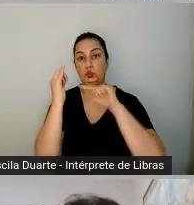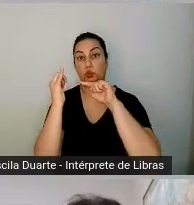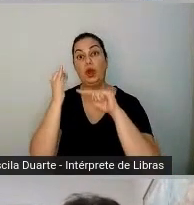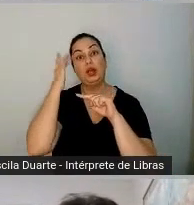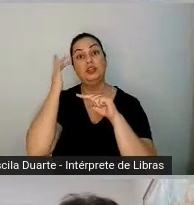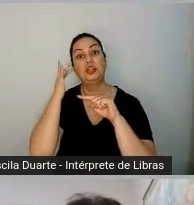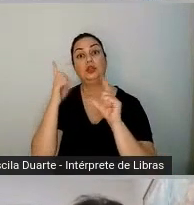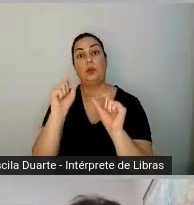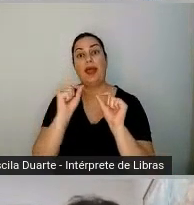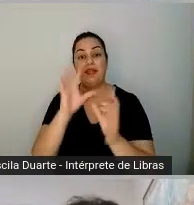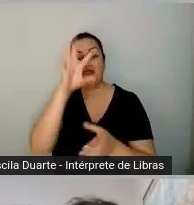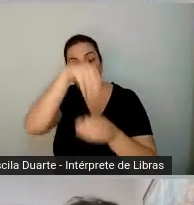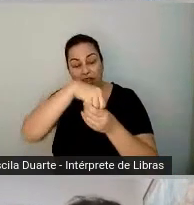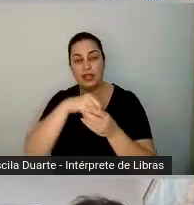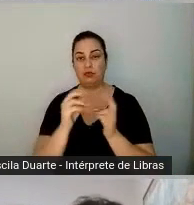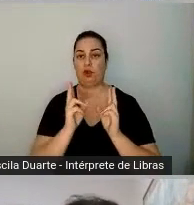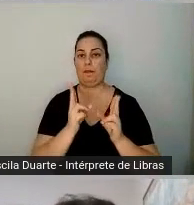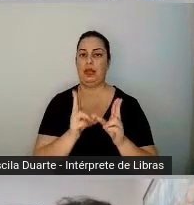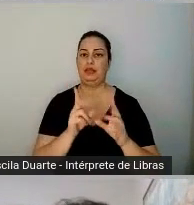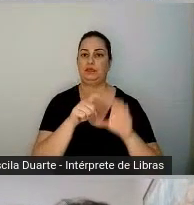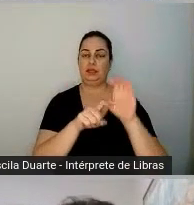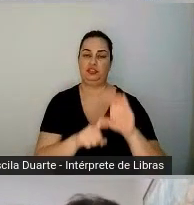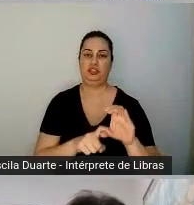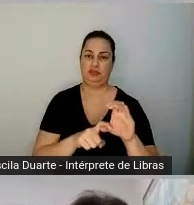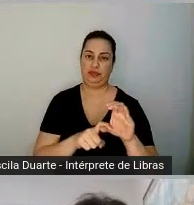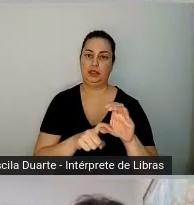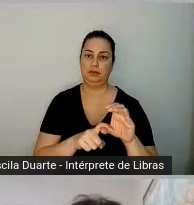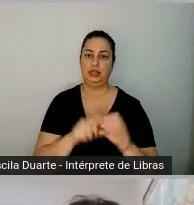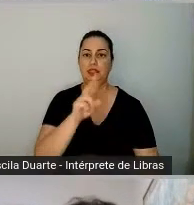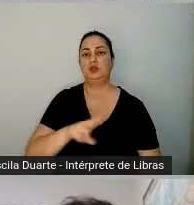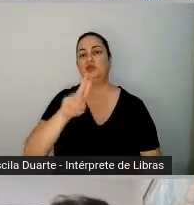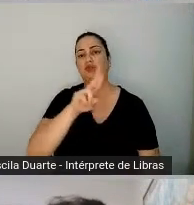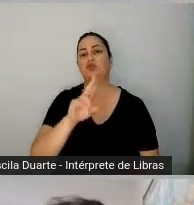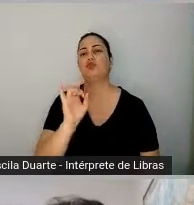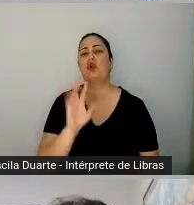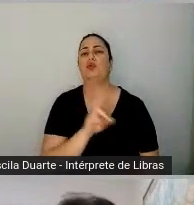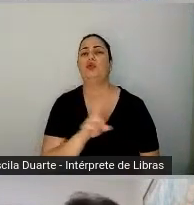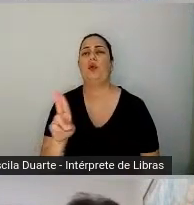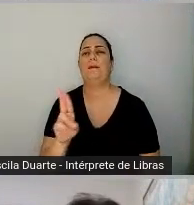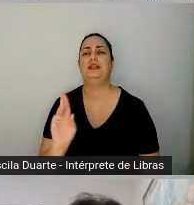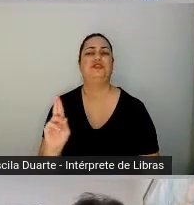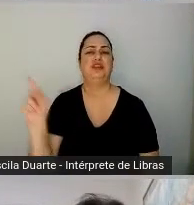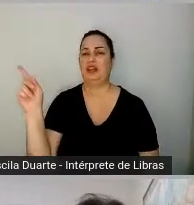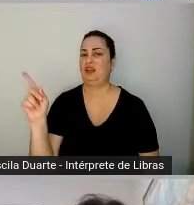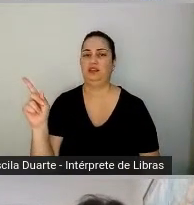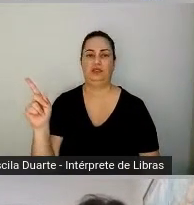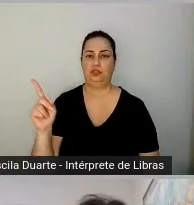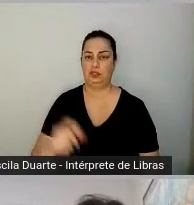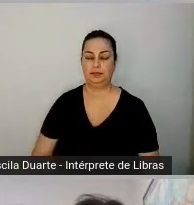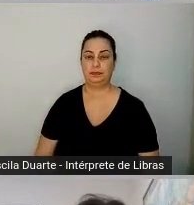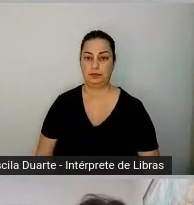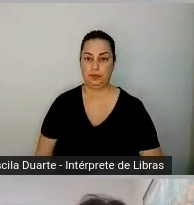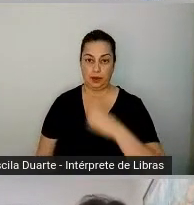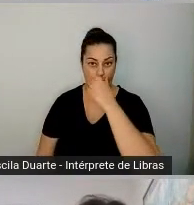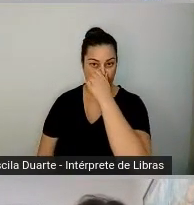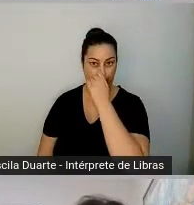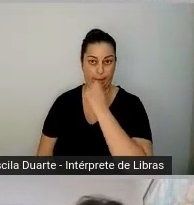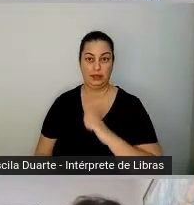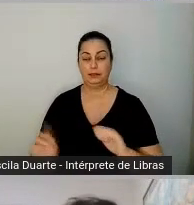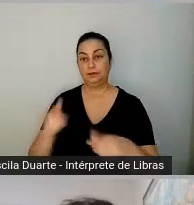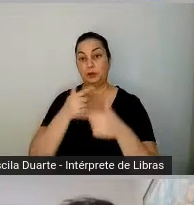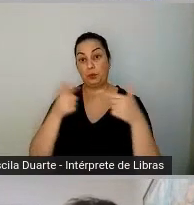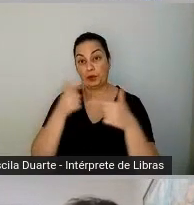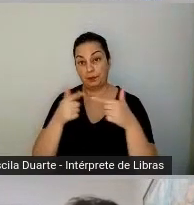de refinanciamento, que é um outro nome que eles usam para essa mesma tal de rolagem, né? O problema é esse, é que grande